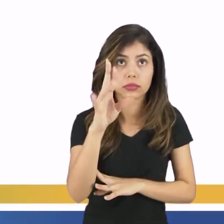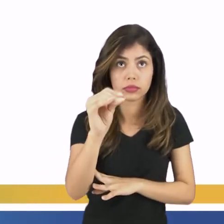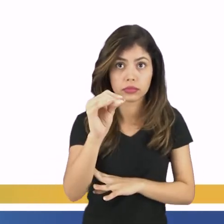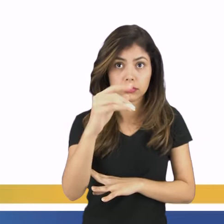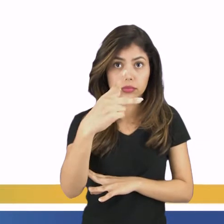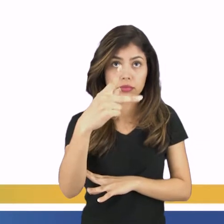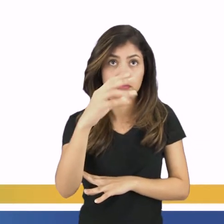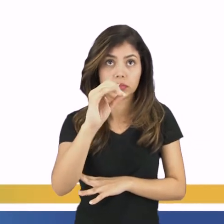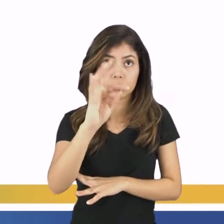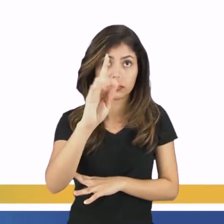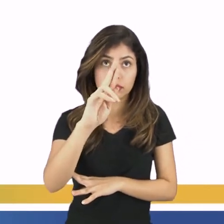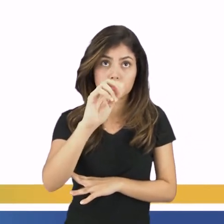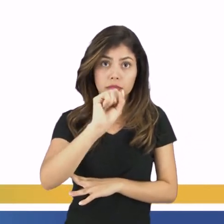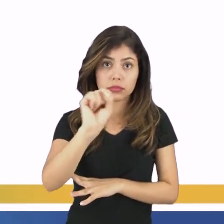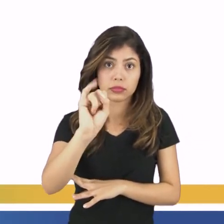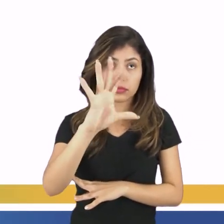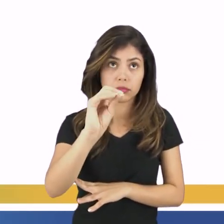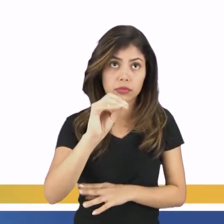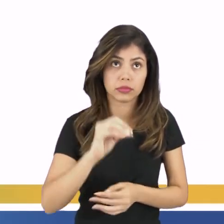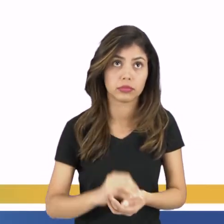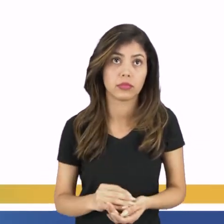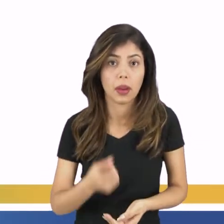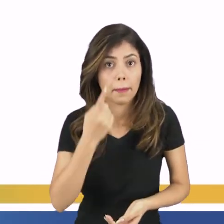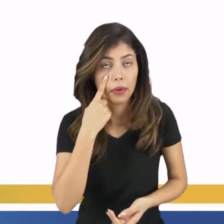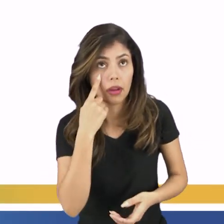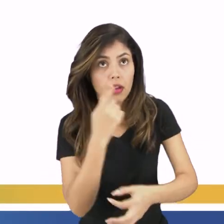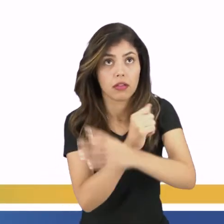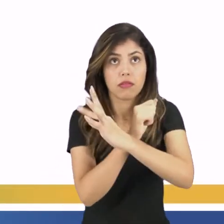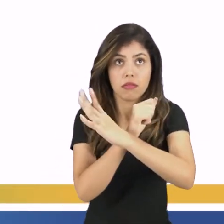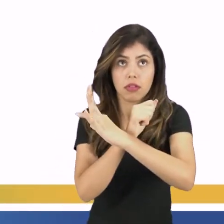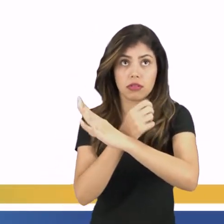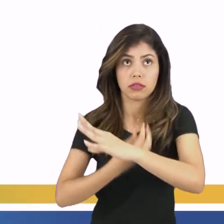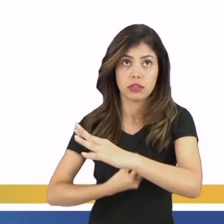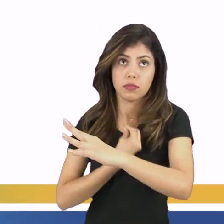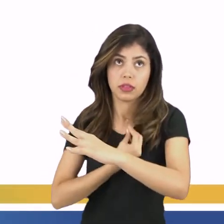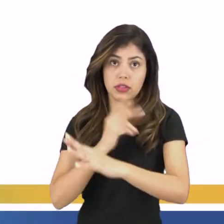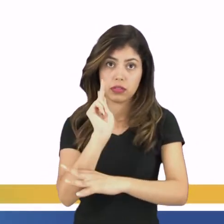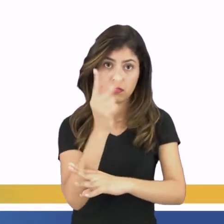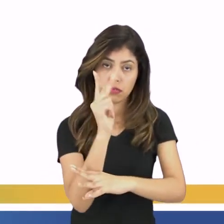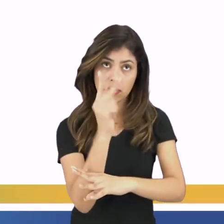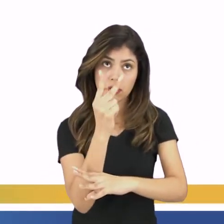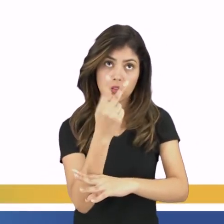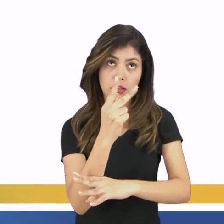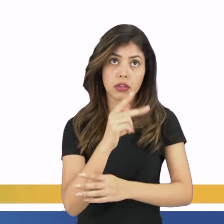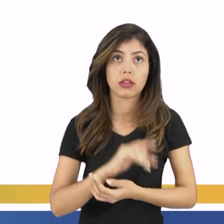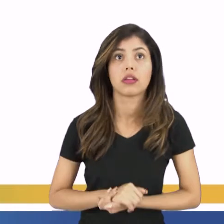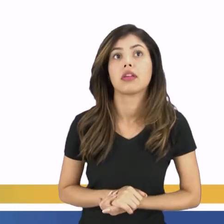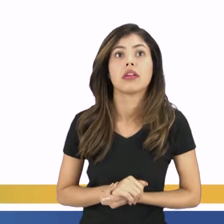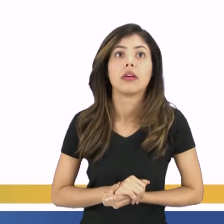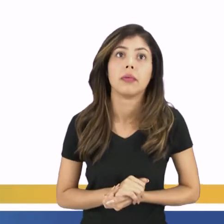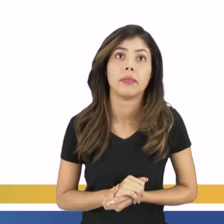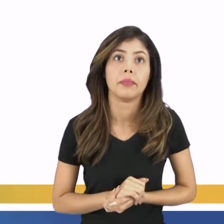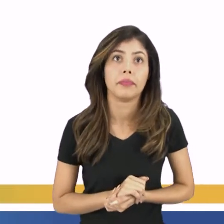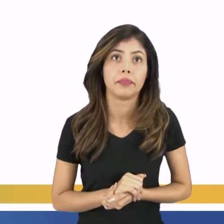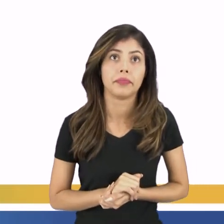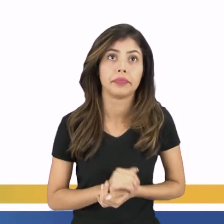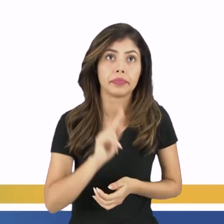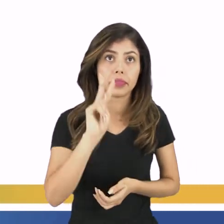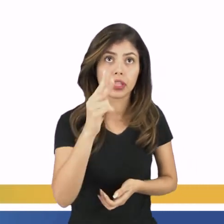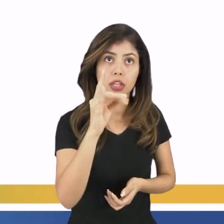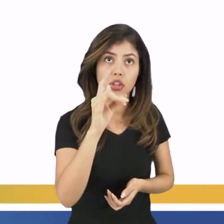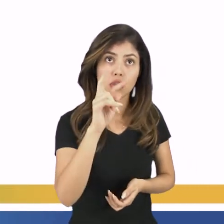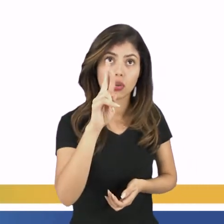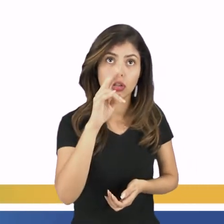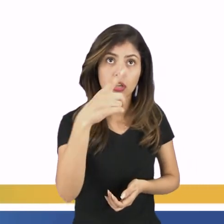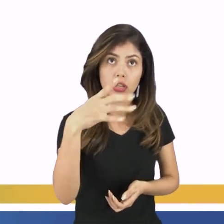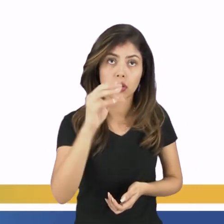que a gente pode estar observando aqui, ó? O ácido tem a presença do H, que é o hidrogênio, e no hidróxido de